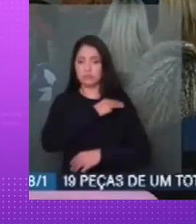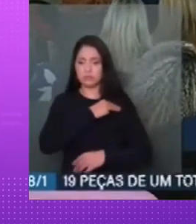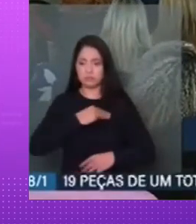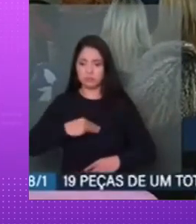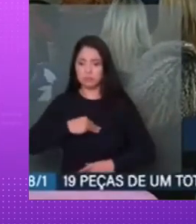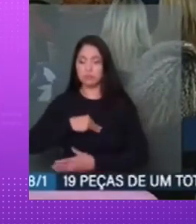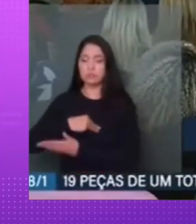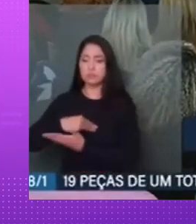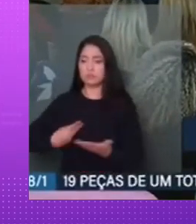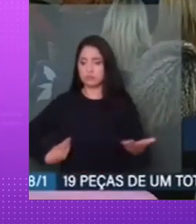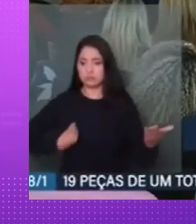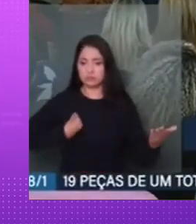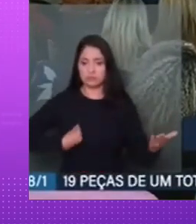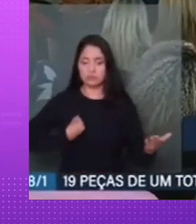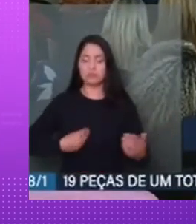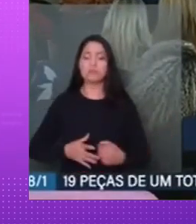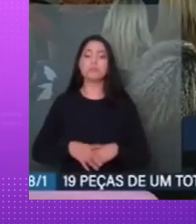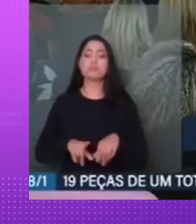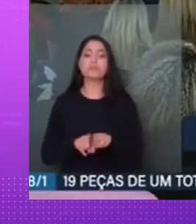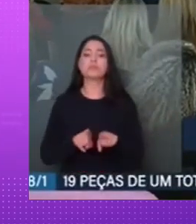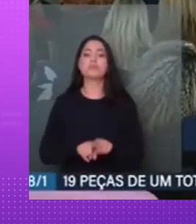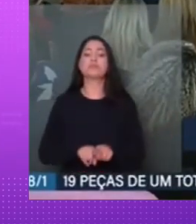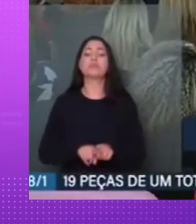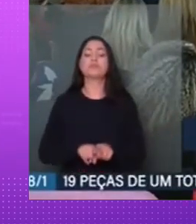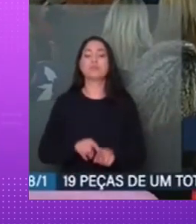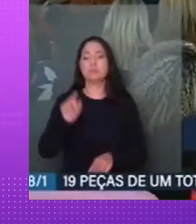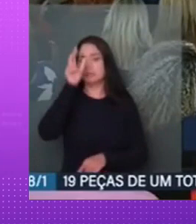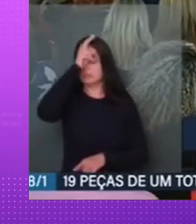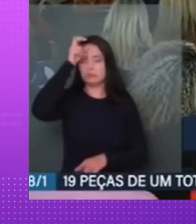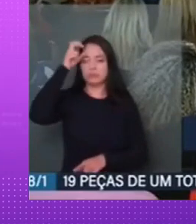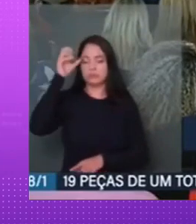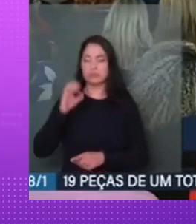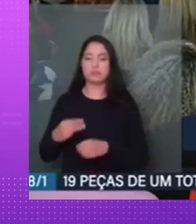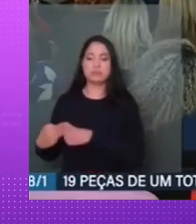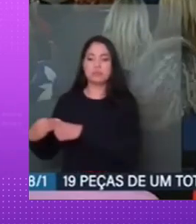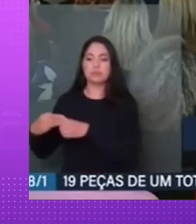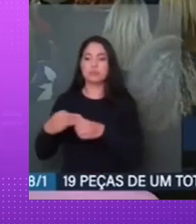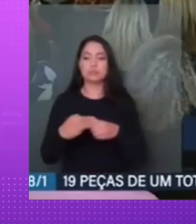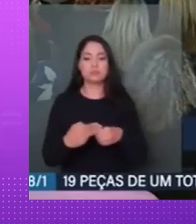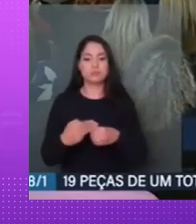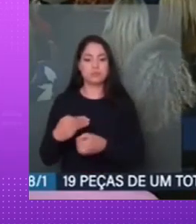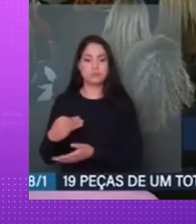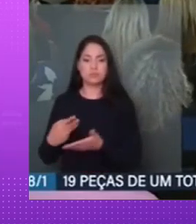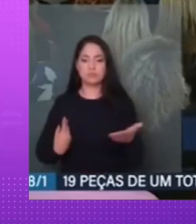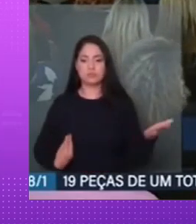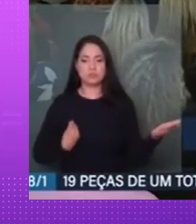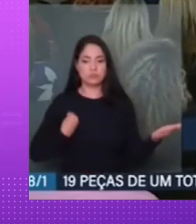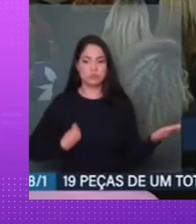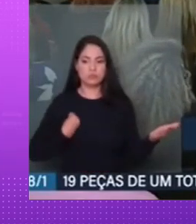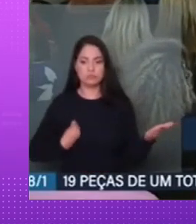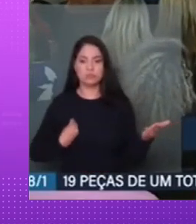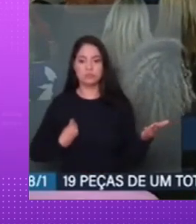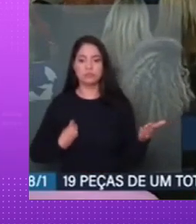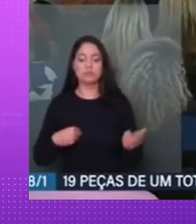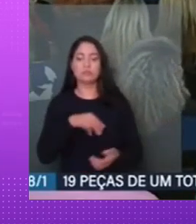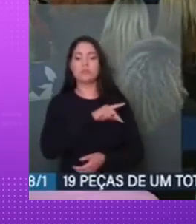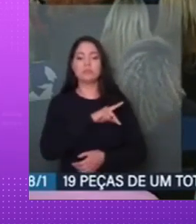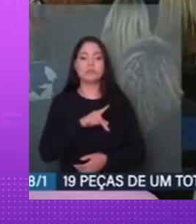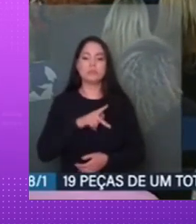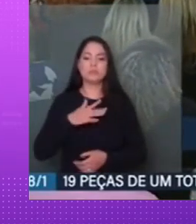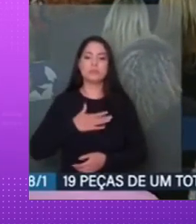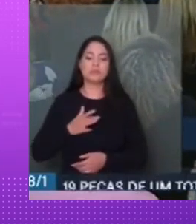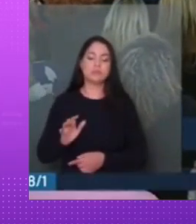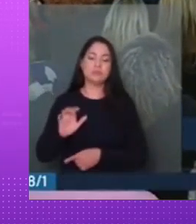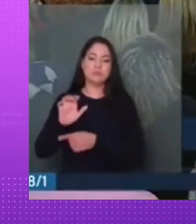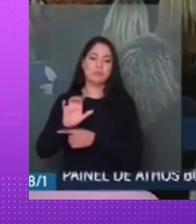ditadura, de mortes, de intolerância com a opinião do próximo, é estampado no logotipo de uma das entidades